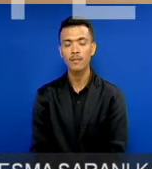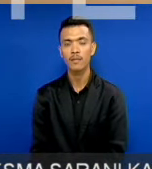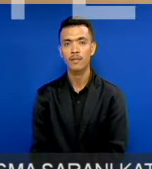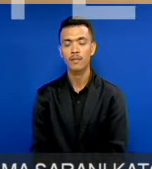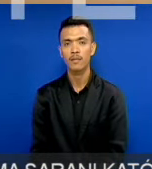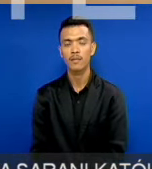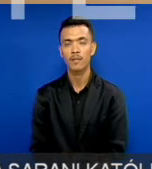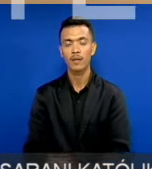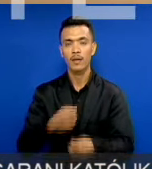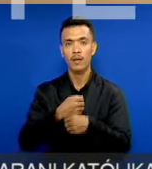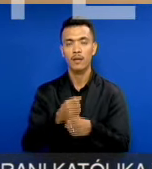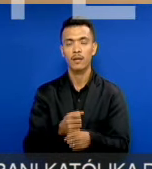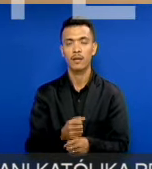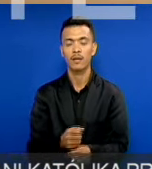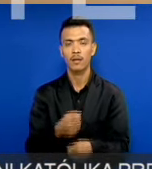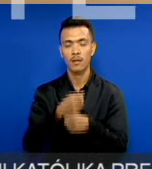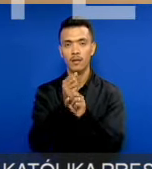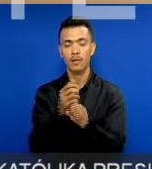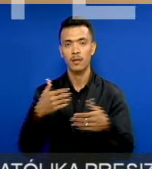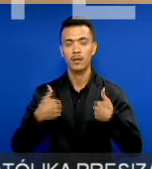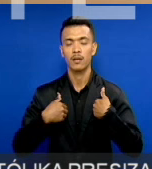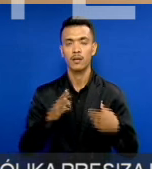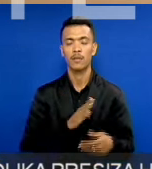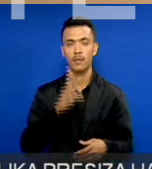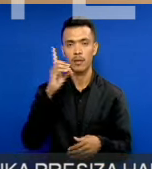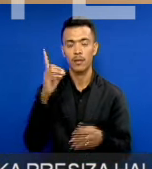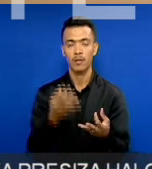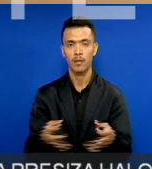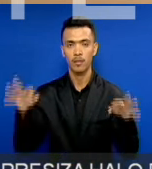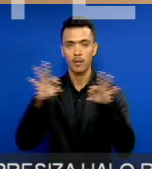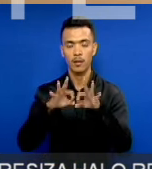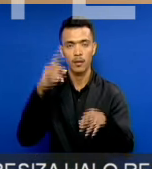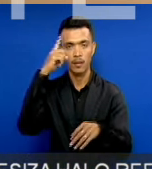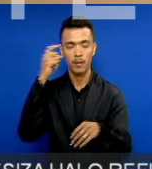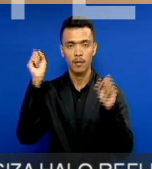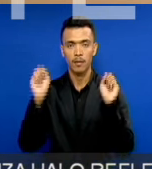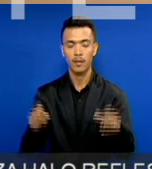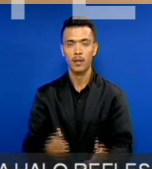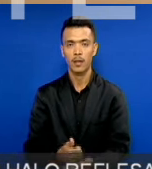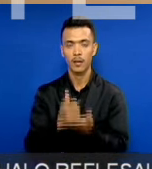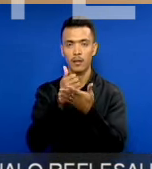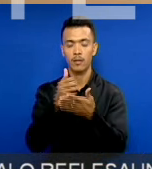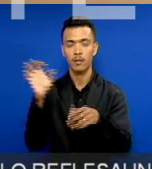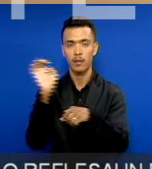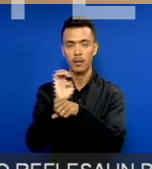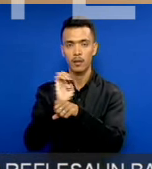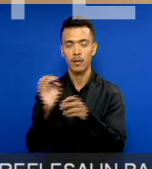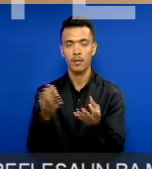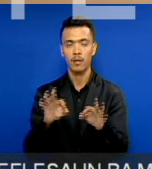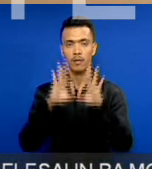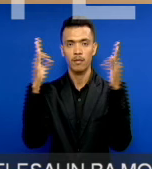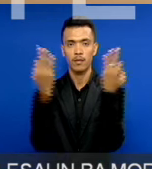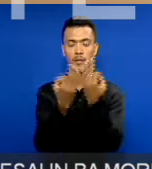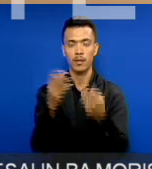Iniciativa produção café de scrap original e habida uma saúde importante, também bele contribui para o crescimento da economia família